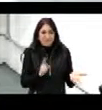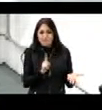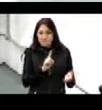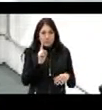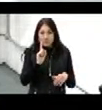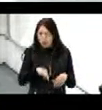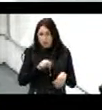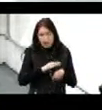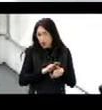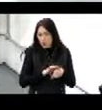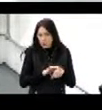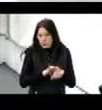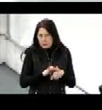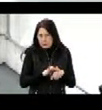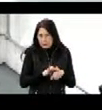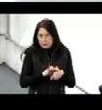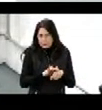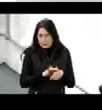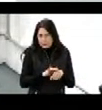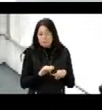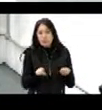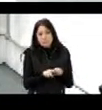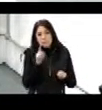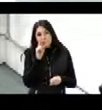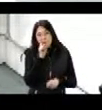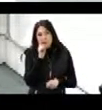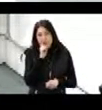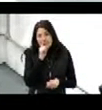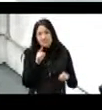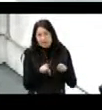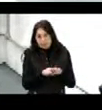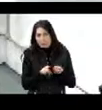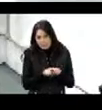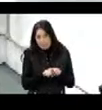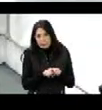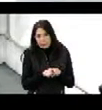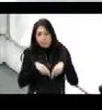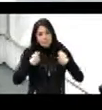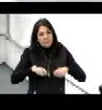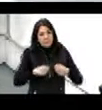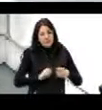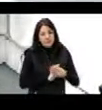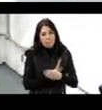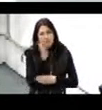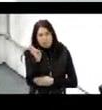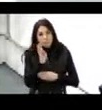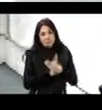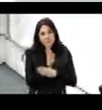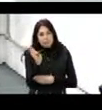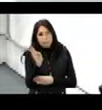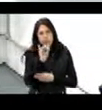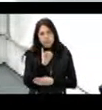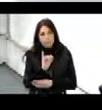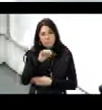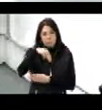Então, as mães também, com os seus filhos, vão ter que ir de tanto em tanto tempo lá no INSS,